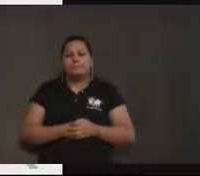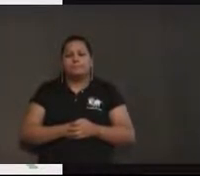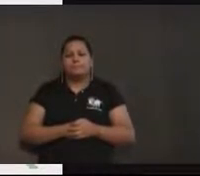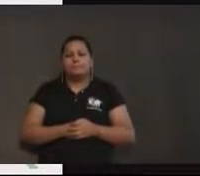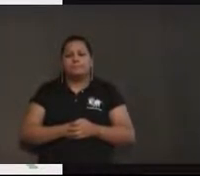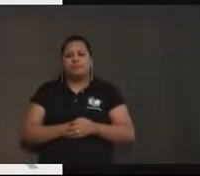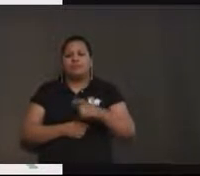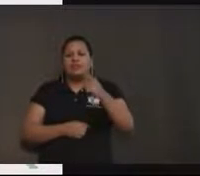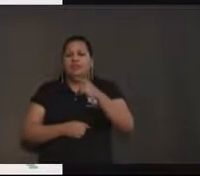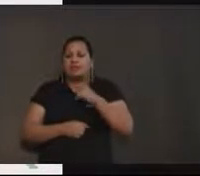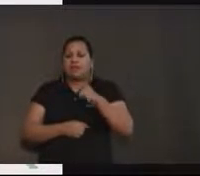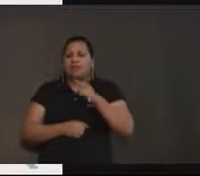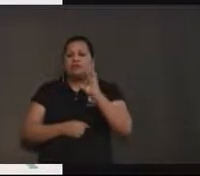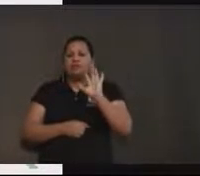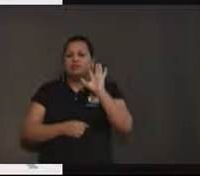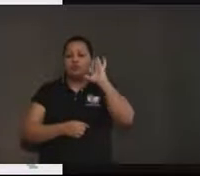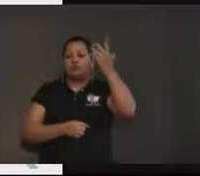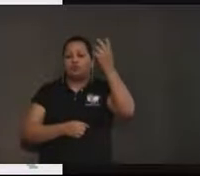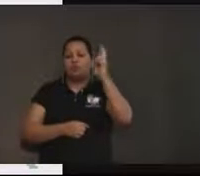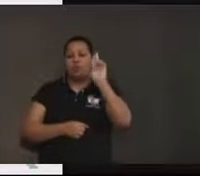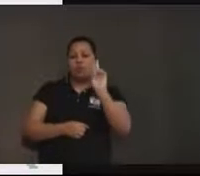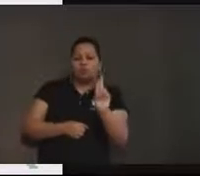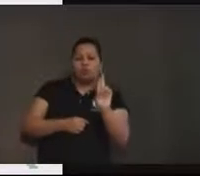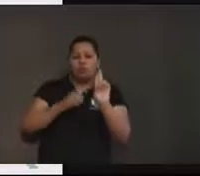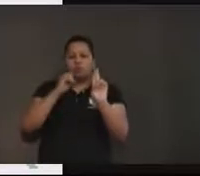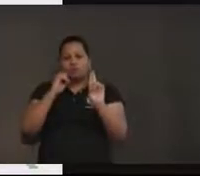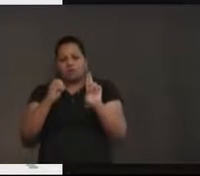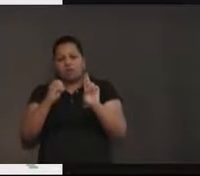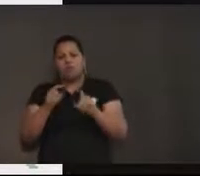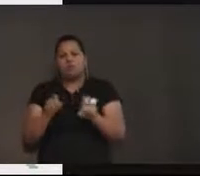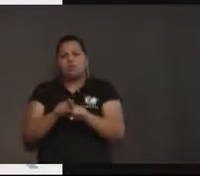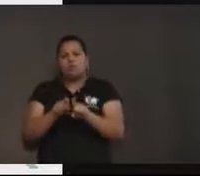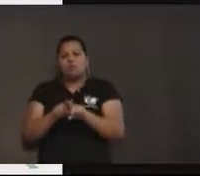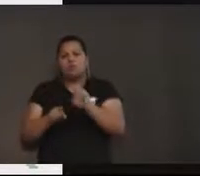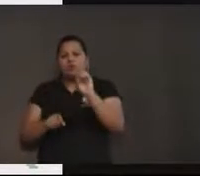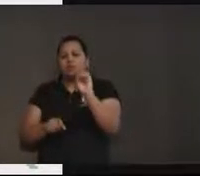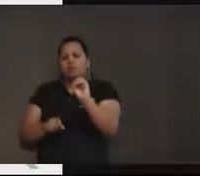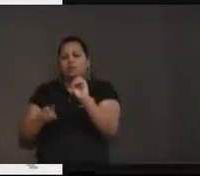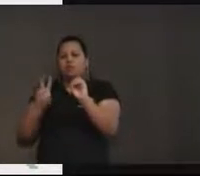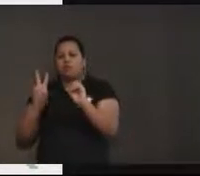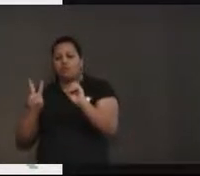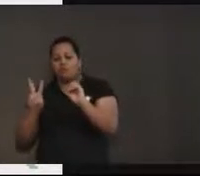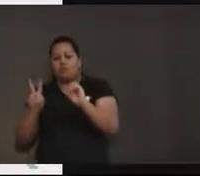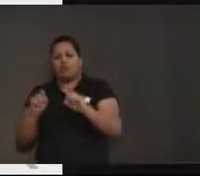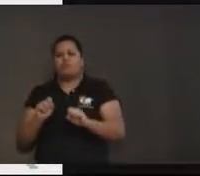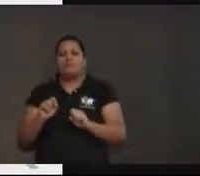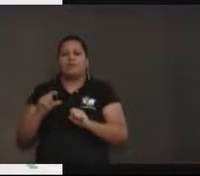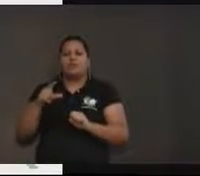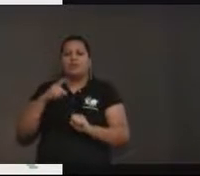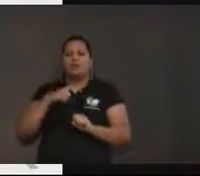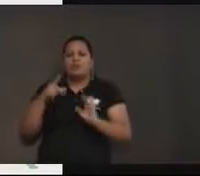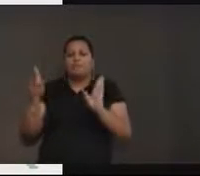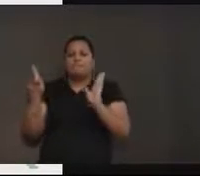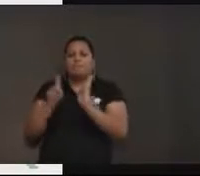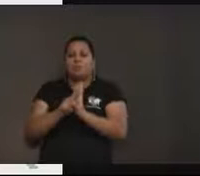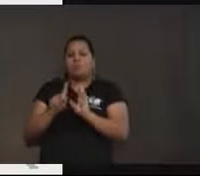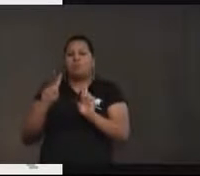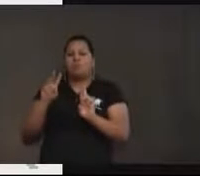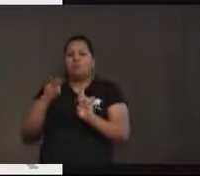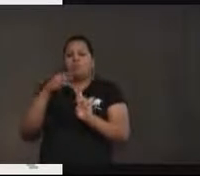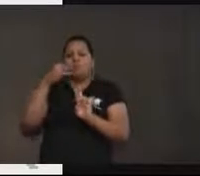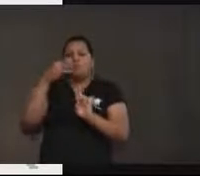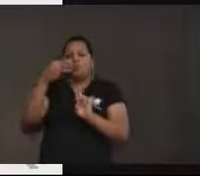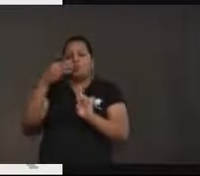o 10 que são soluções do problema o quando vê a zero então cai na cúbica de cheiroso e que também está